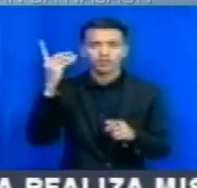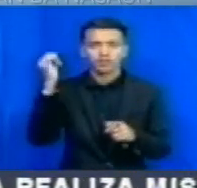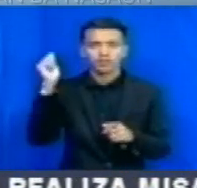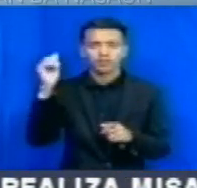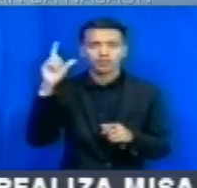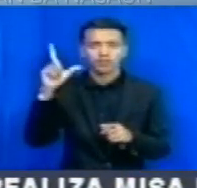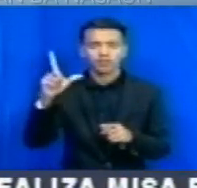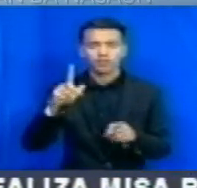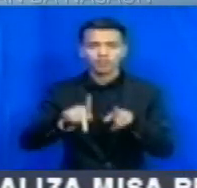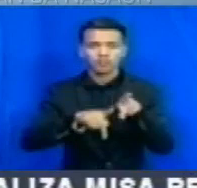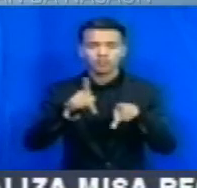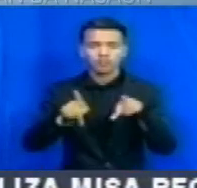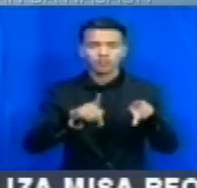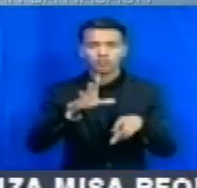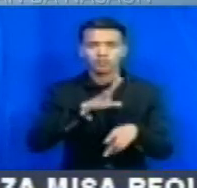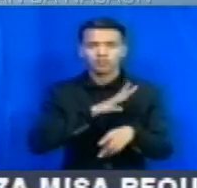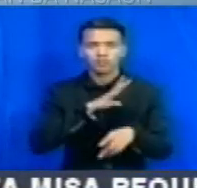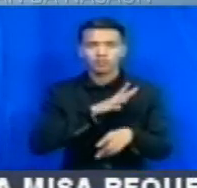Sire Reincatac,